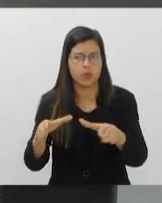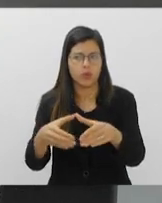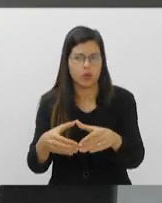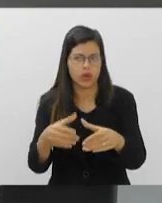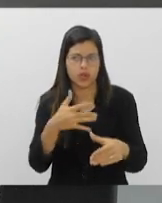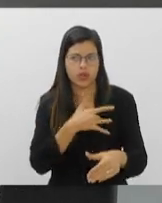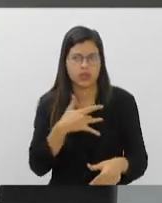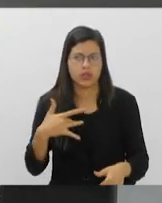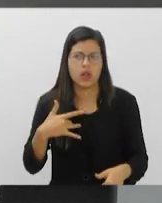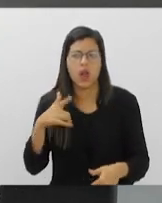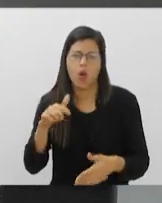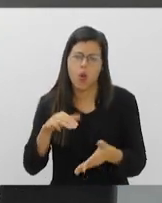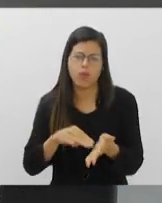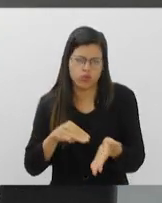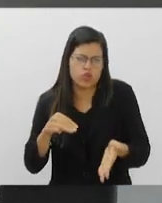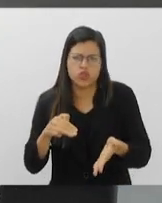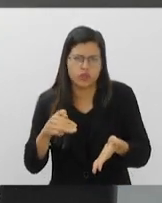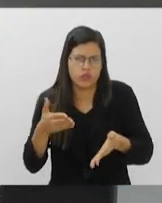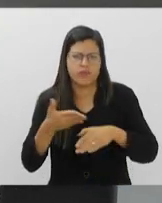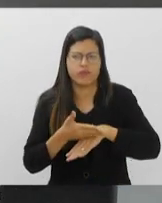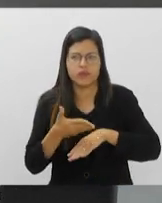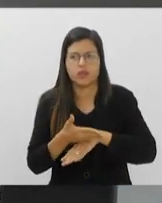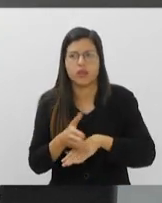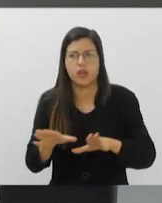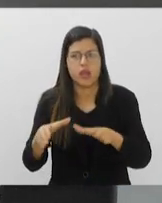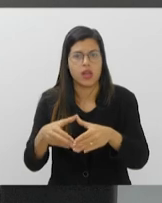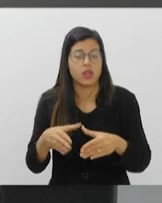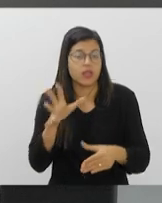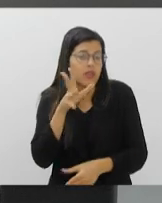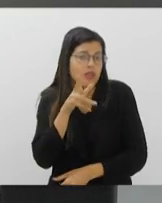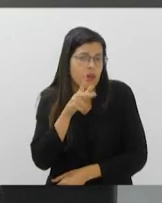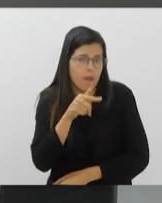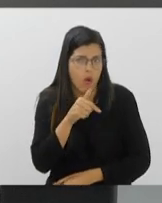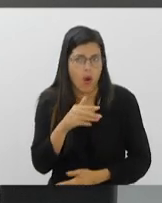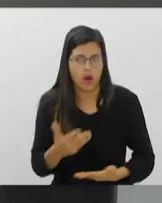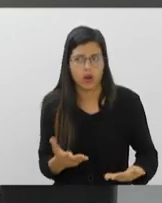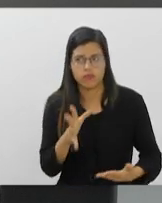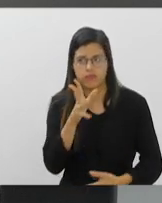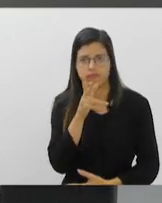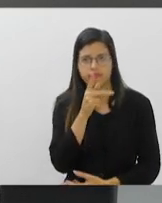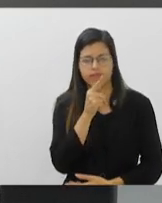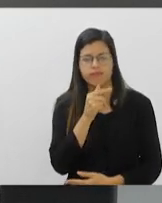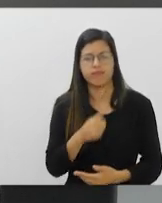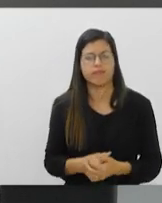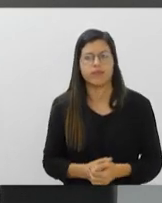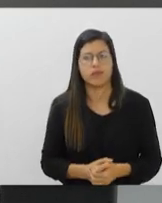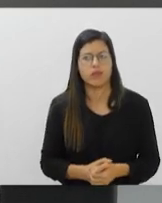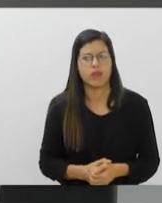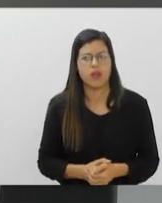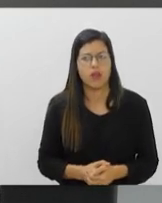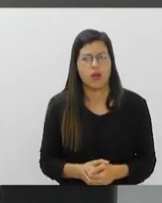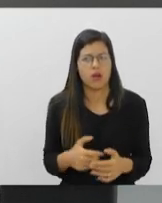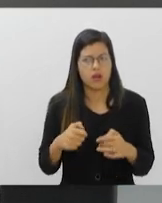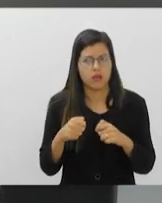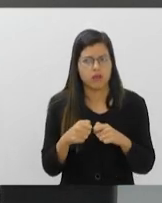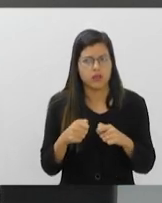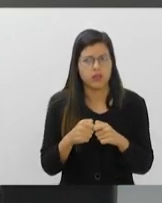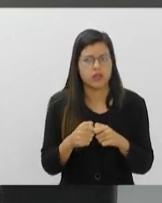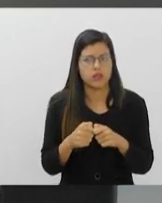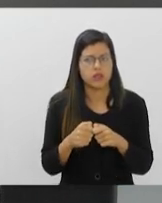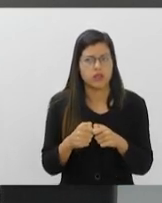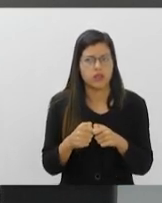da gente aqui hoje essa questão da rede que é demorada Então ela demora para trazer os